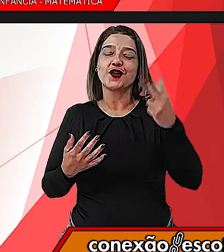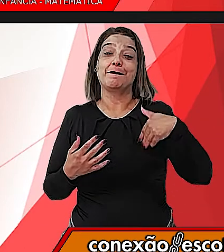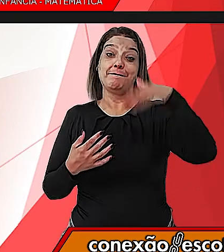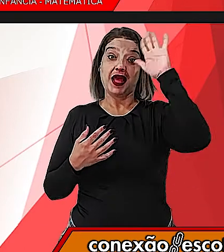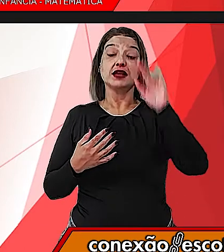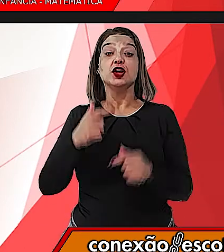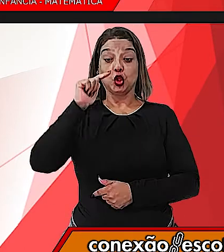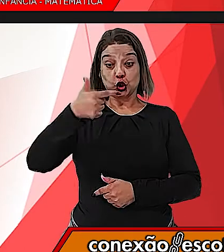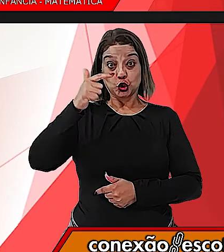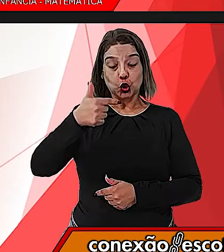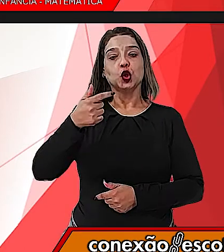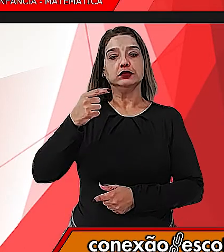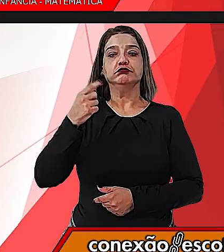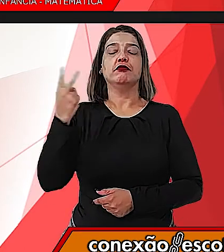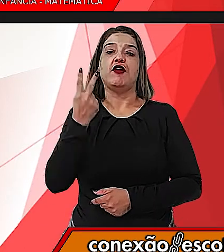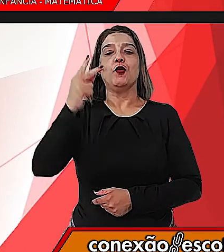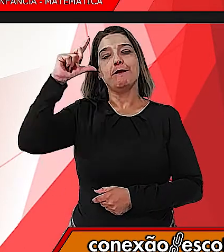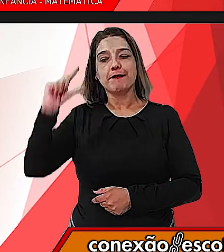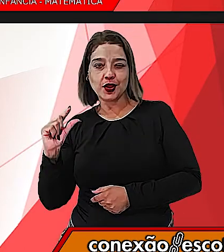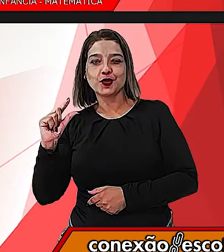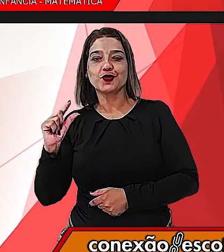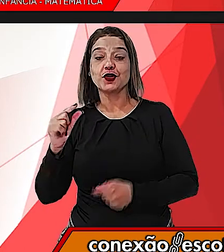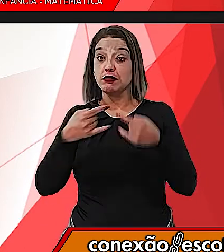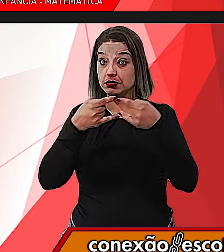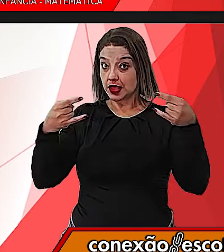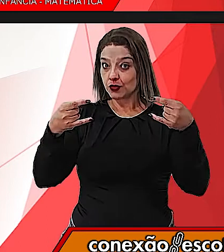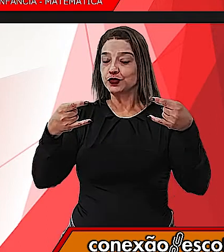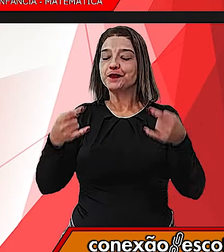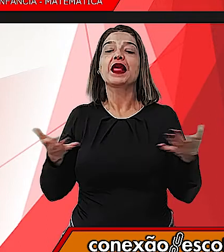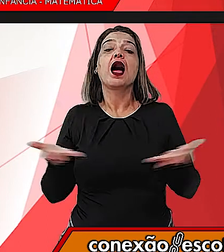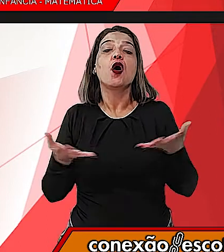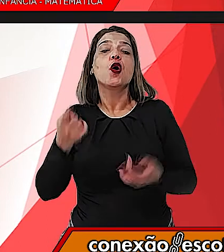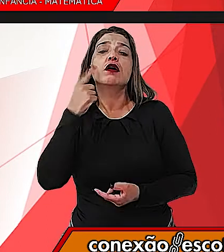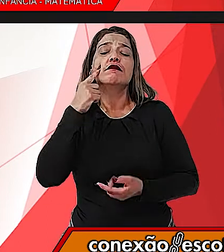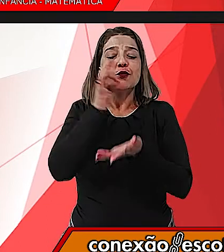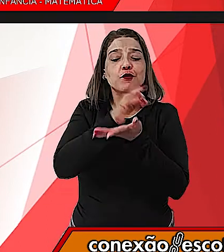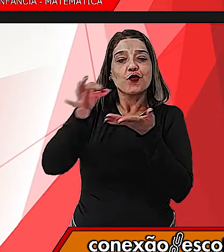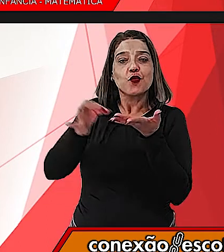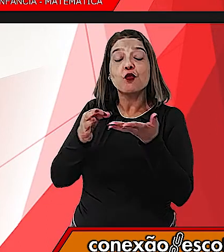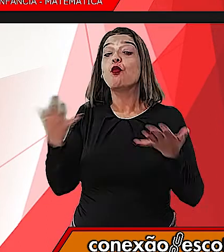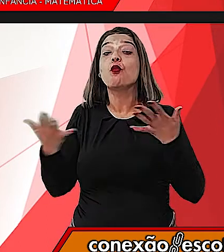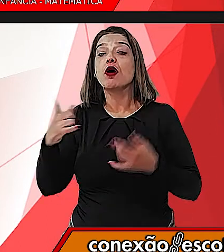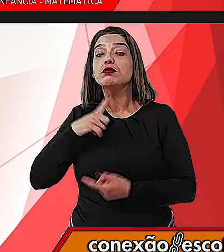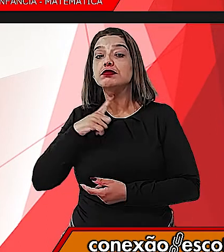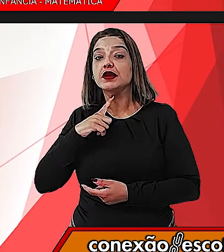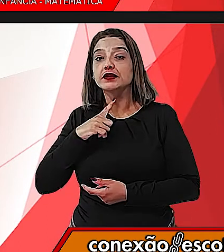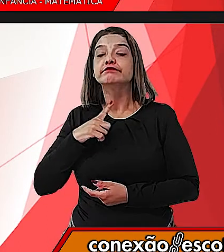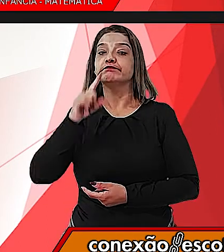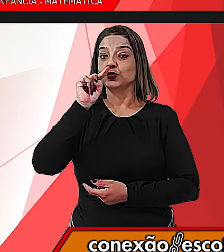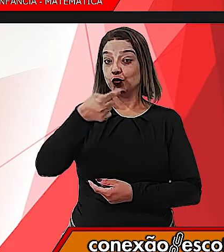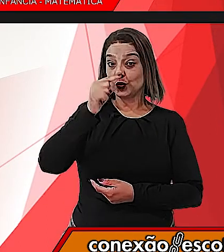menor valor, a de R$2, certo. E quais os valores das moedas do real?